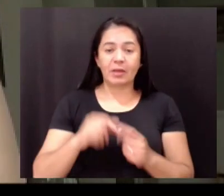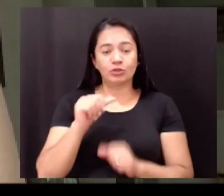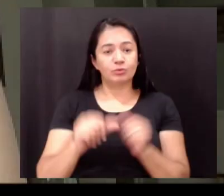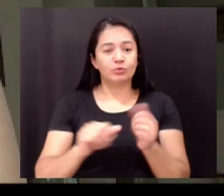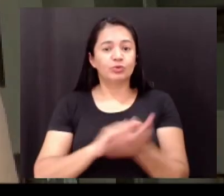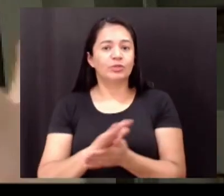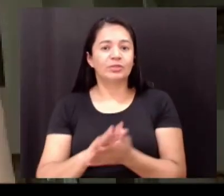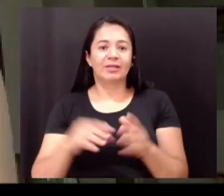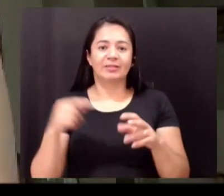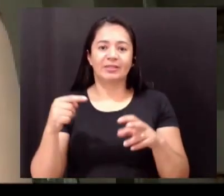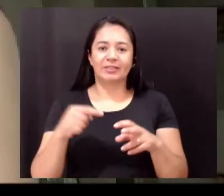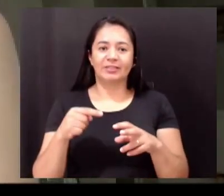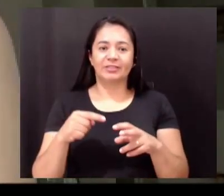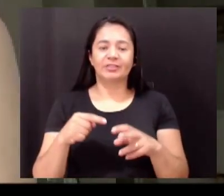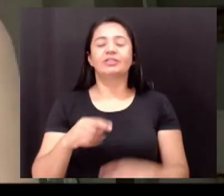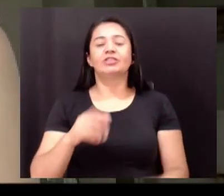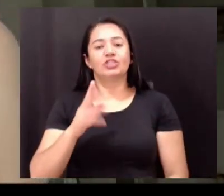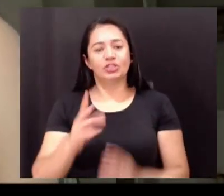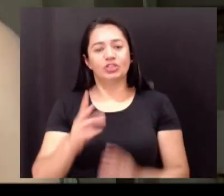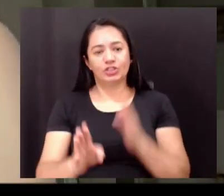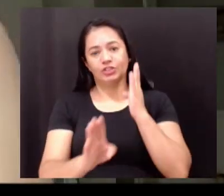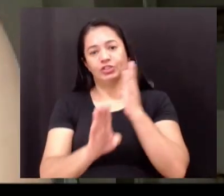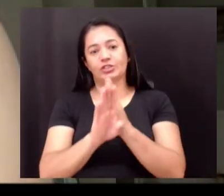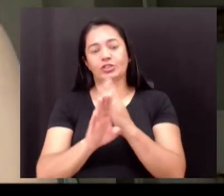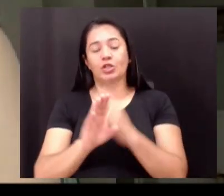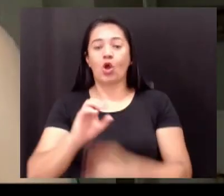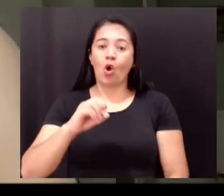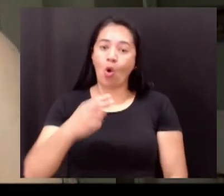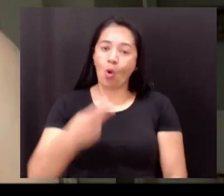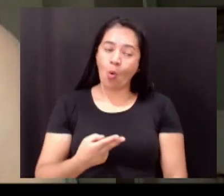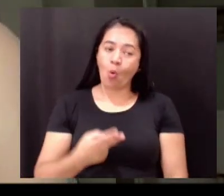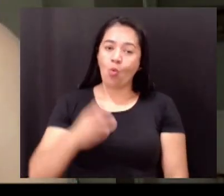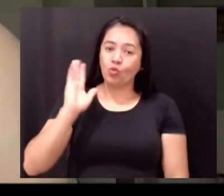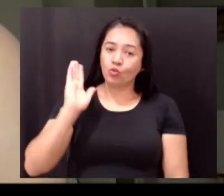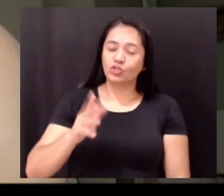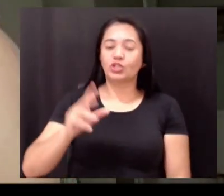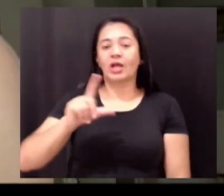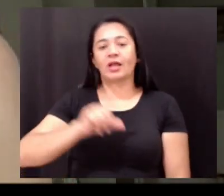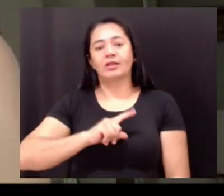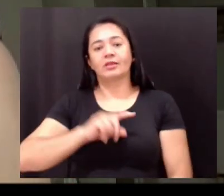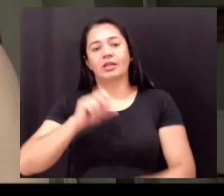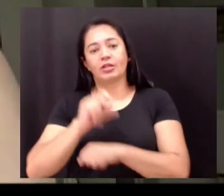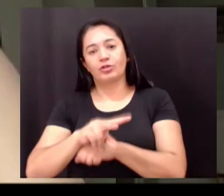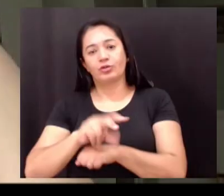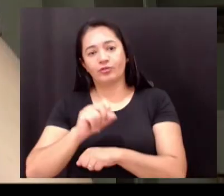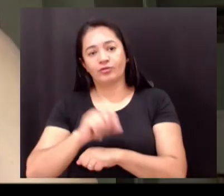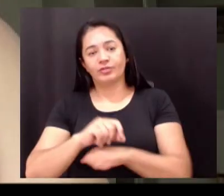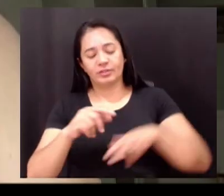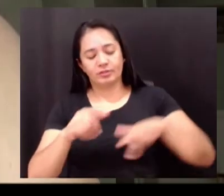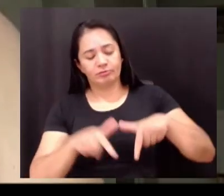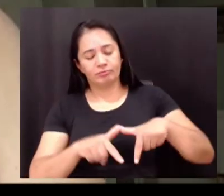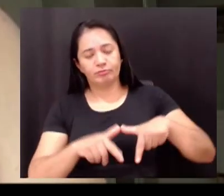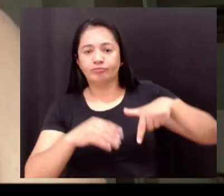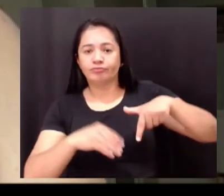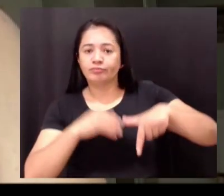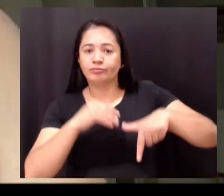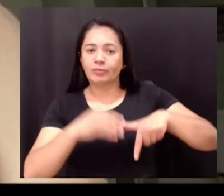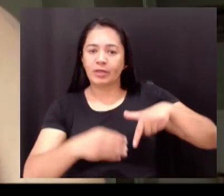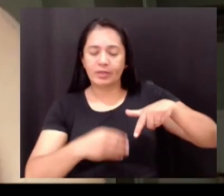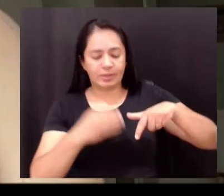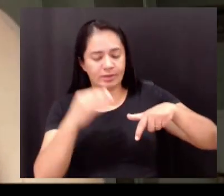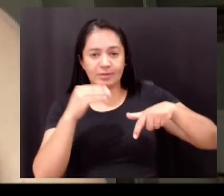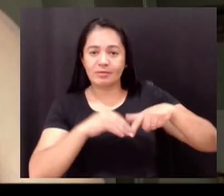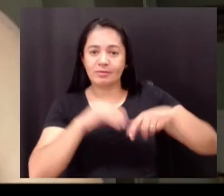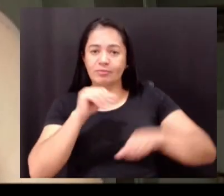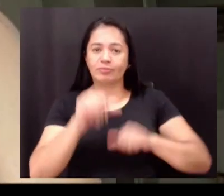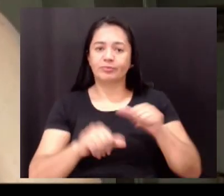do colo do útero, ou já tem o HPV e tem uma alteração na parede do colo do útero, e intervir precocemente.